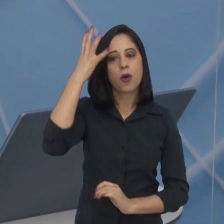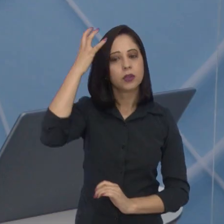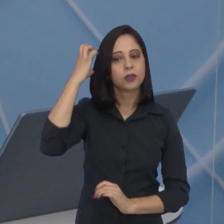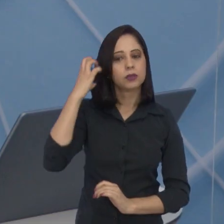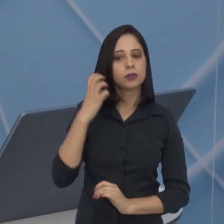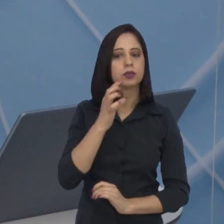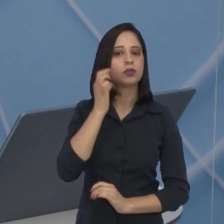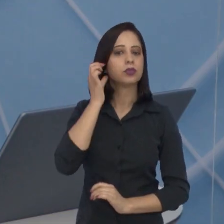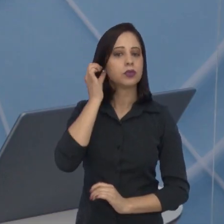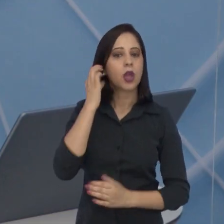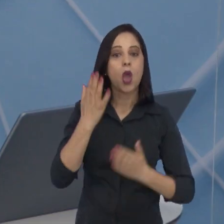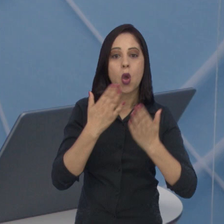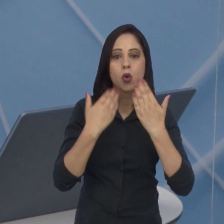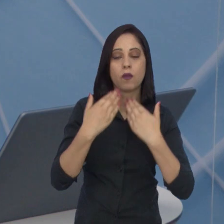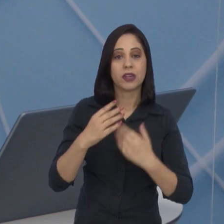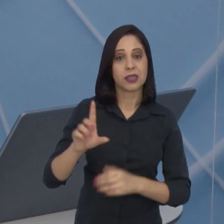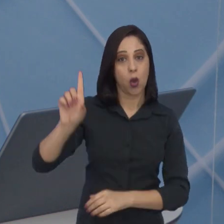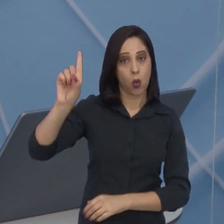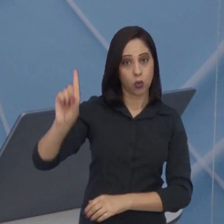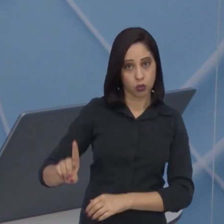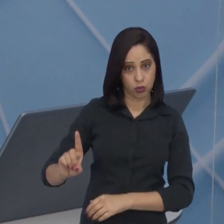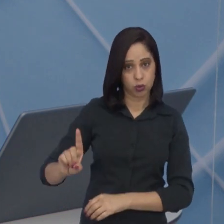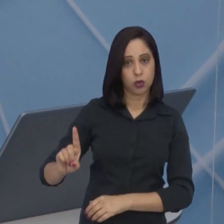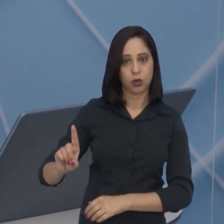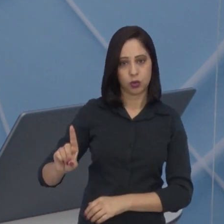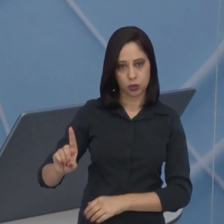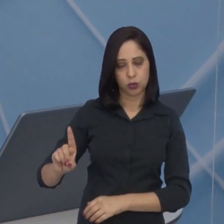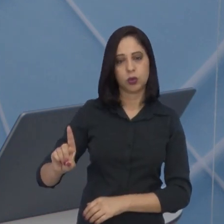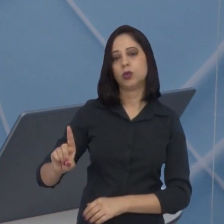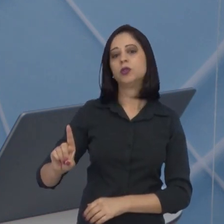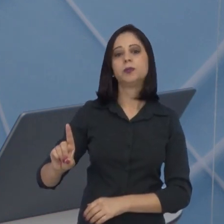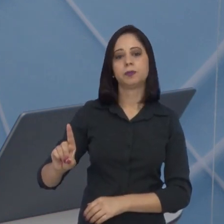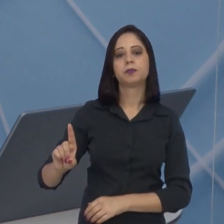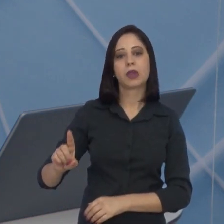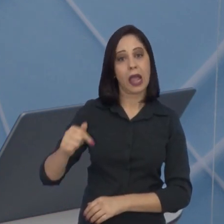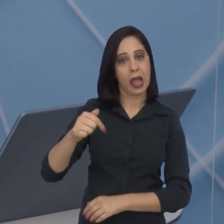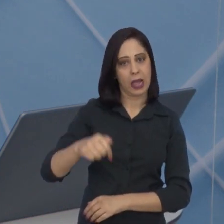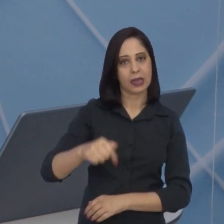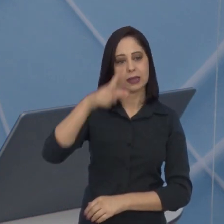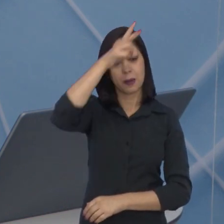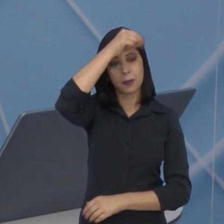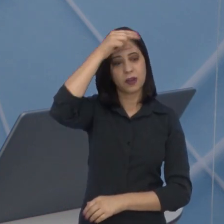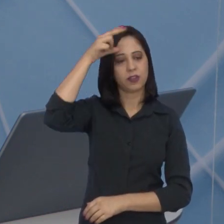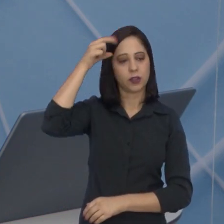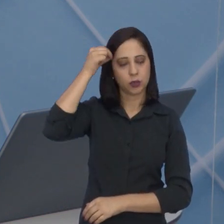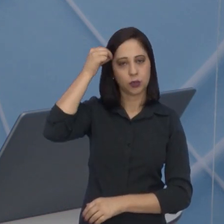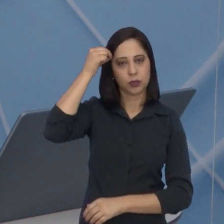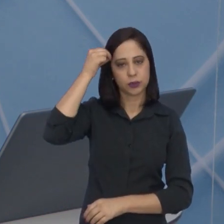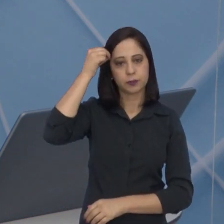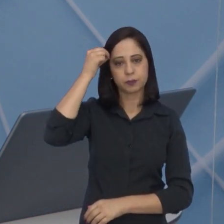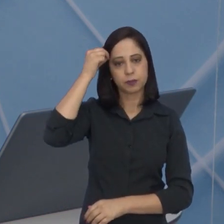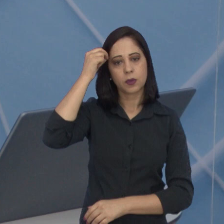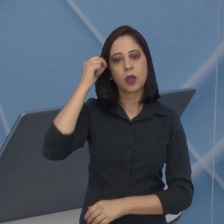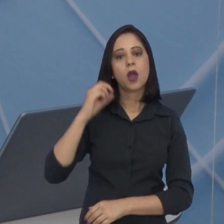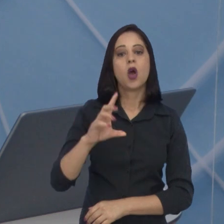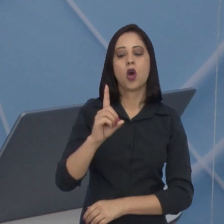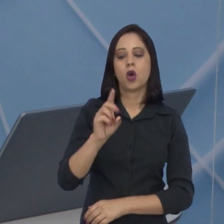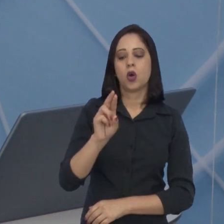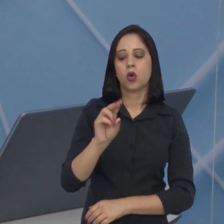ela conversou com o diretor de regularização fundiária aqui da Prefeitura de São José, o